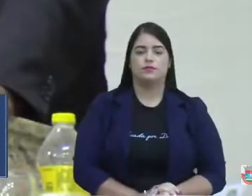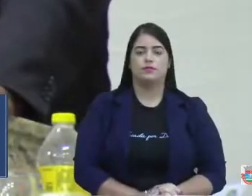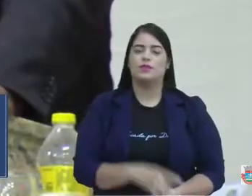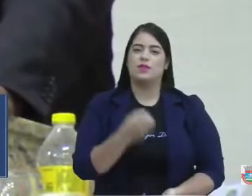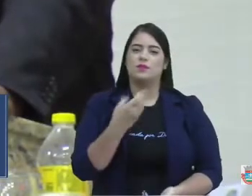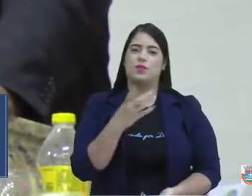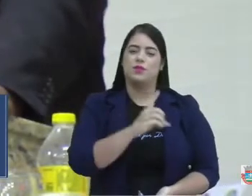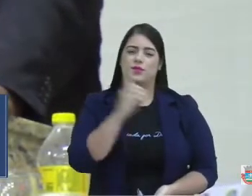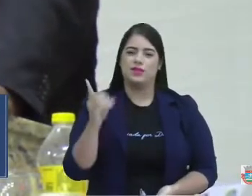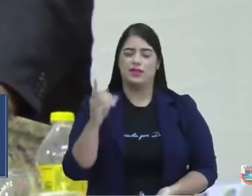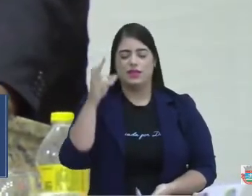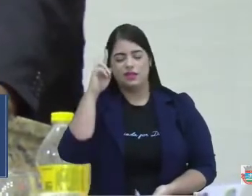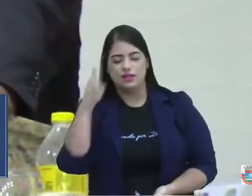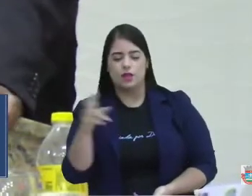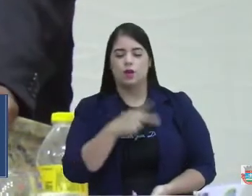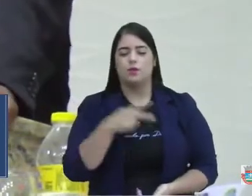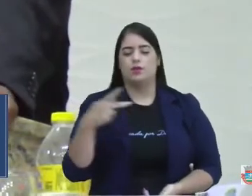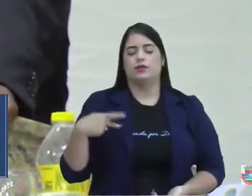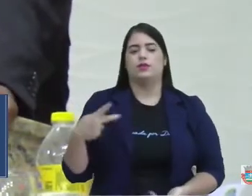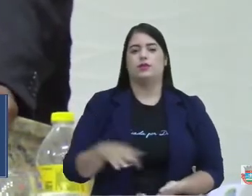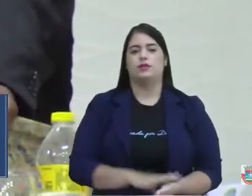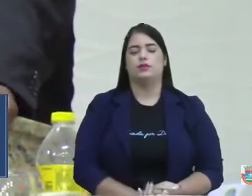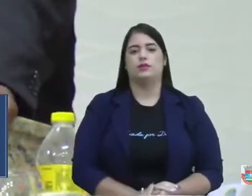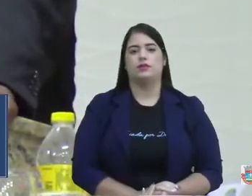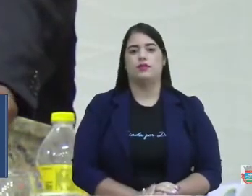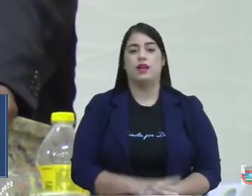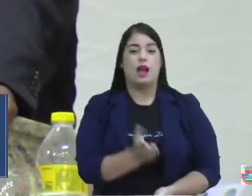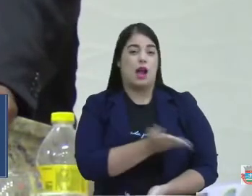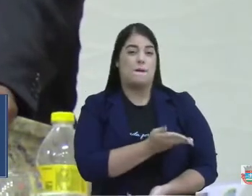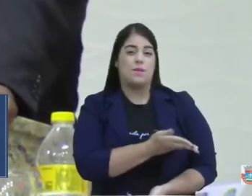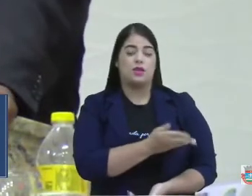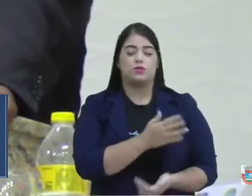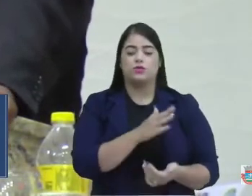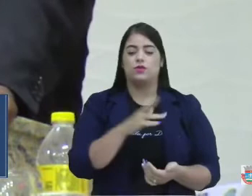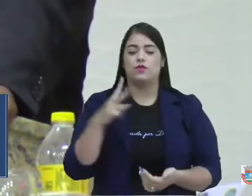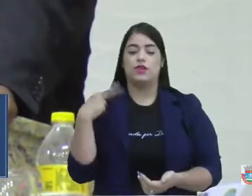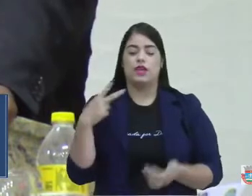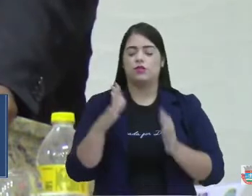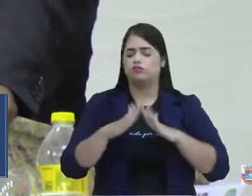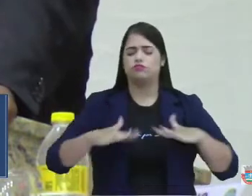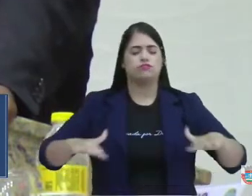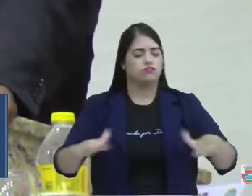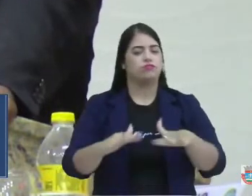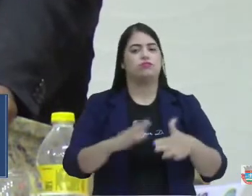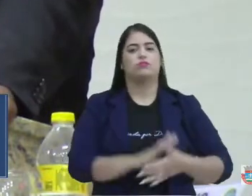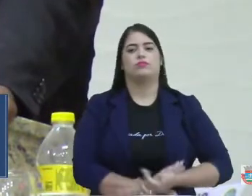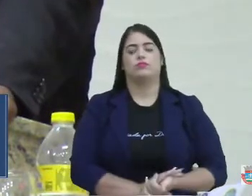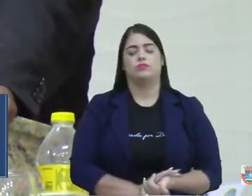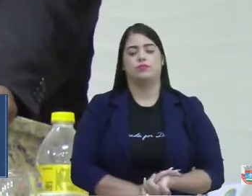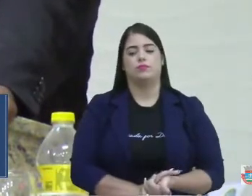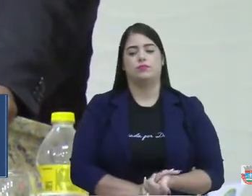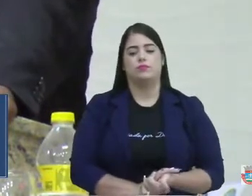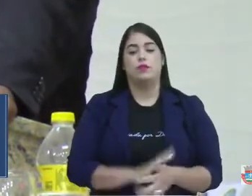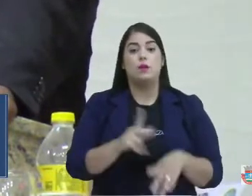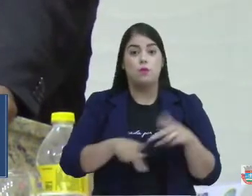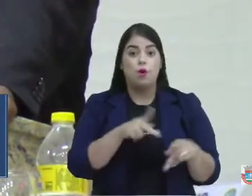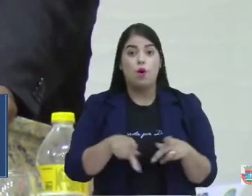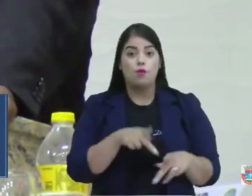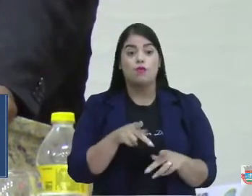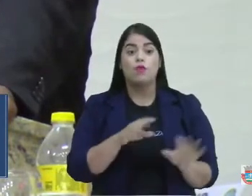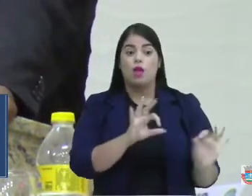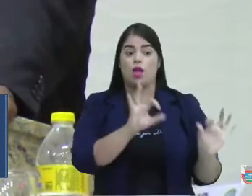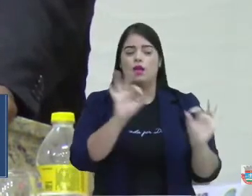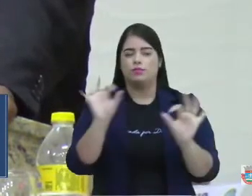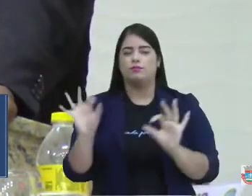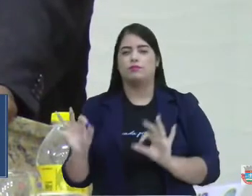Bom dia, senhor presidente, colegas vereadores, vereadoras, pessoal que nos acompanha